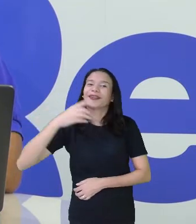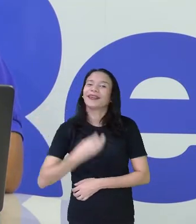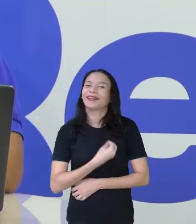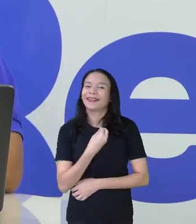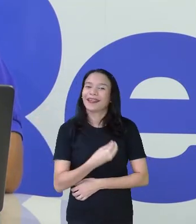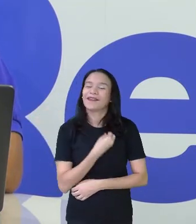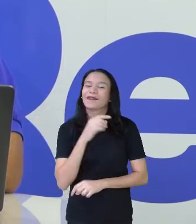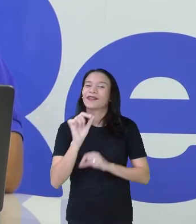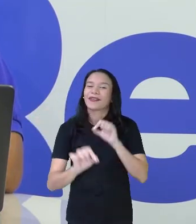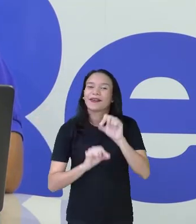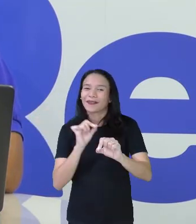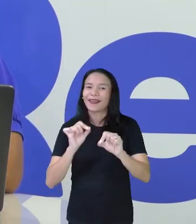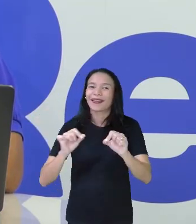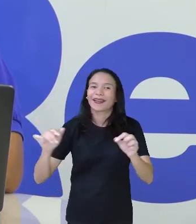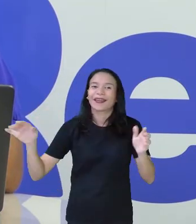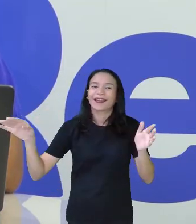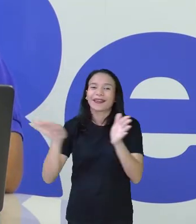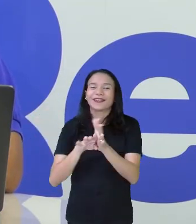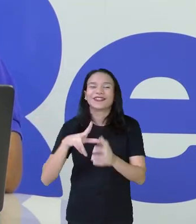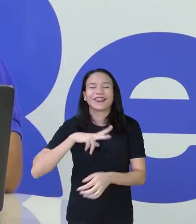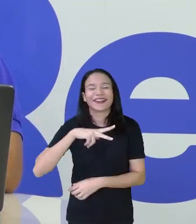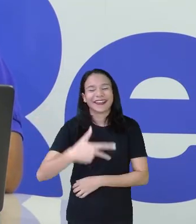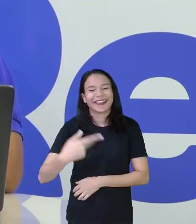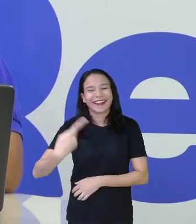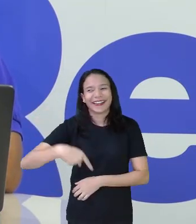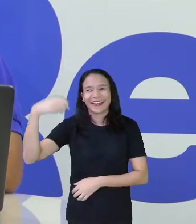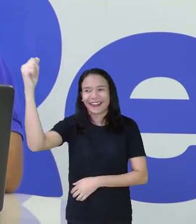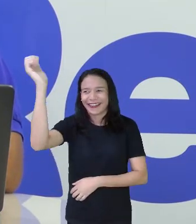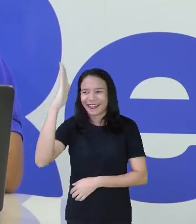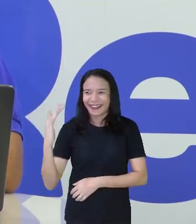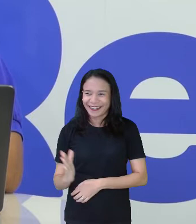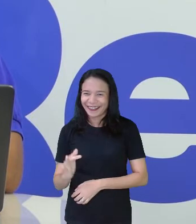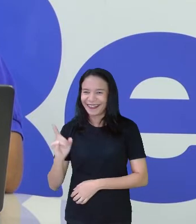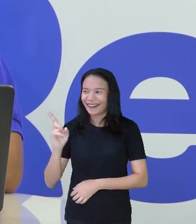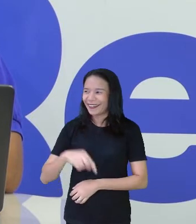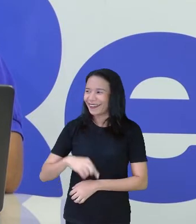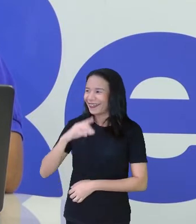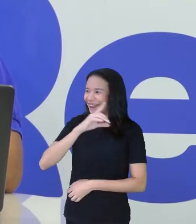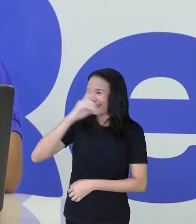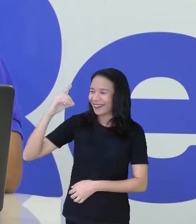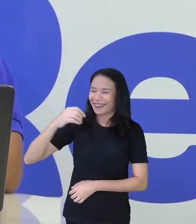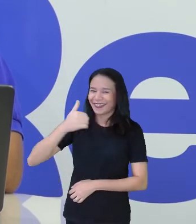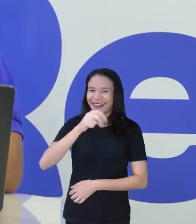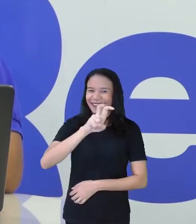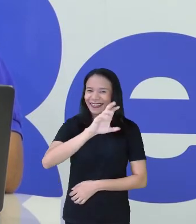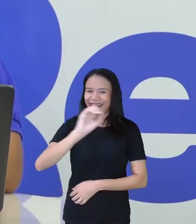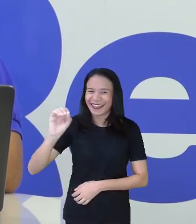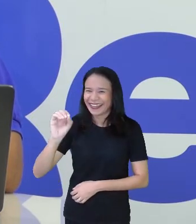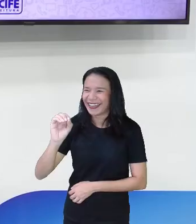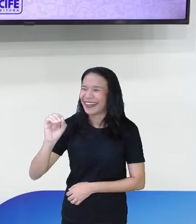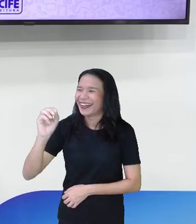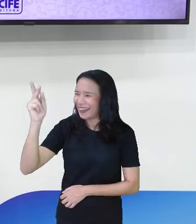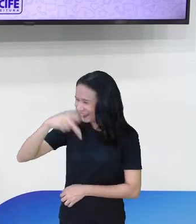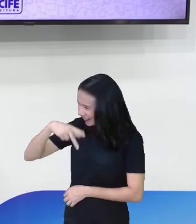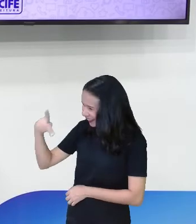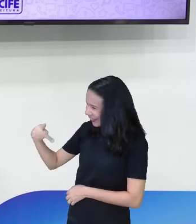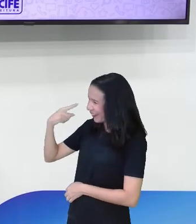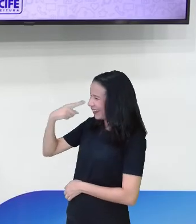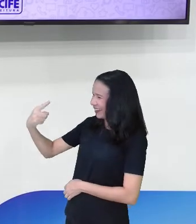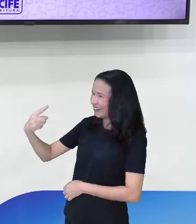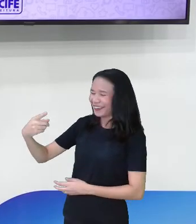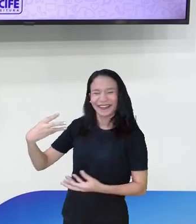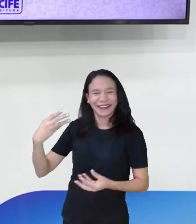vivenciado, é lembrado isso, a chegada dos portugueses no Brasil, 22 de abril de 1500. Professora Mauricéia hoje veio assim